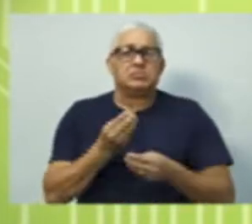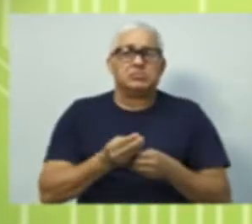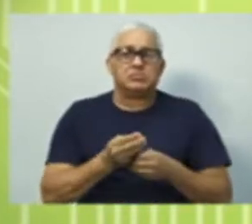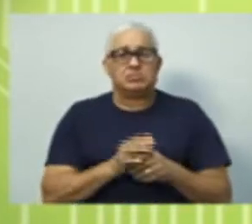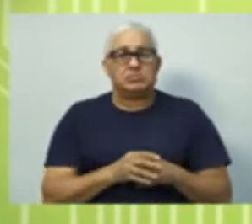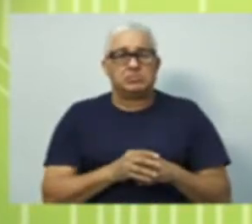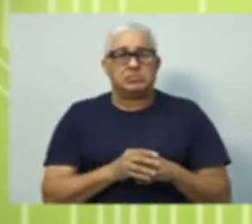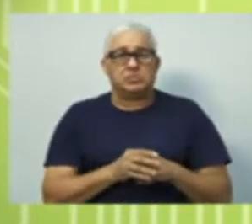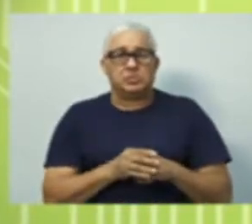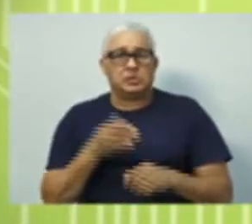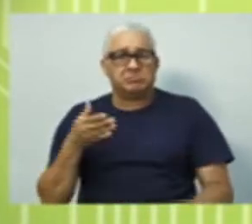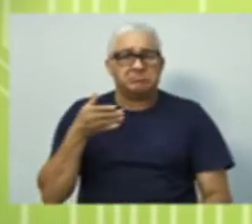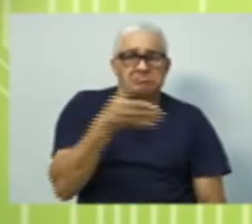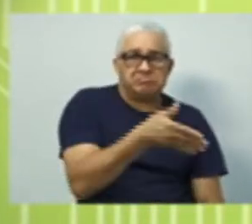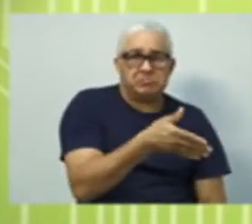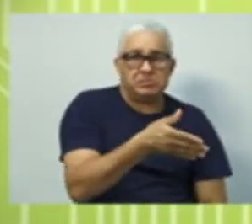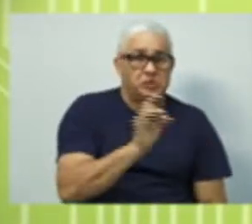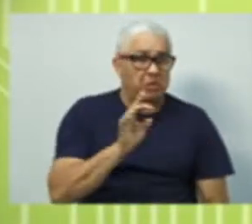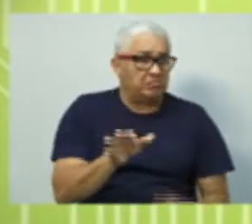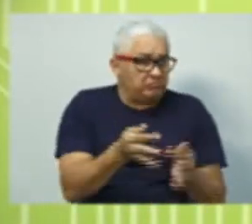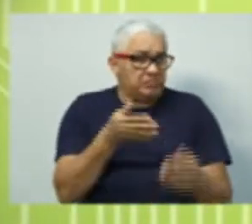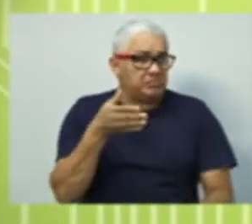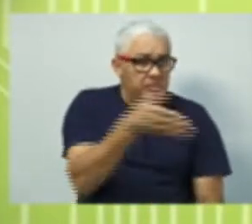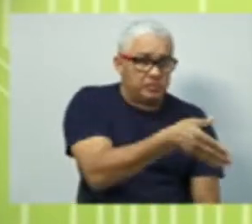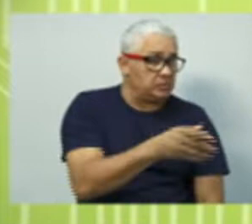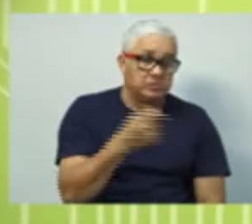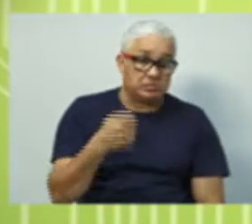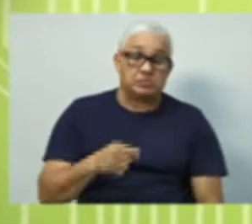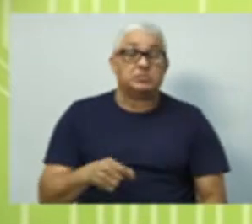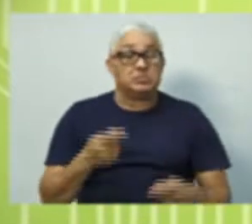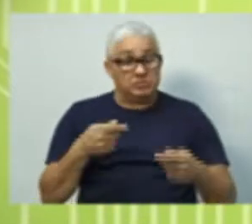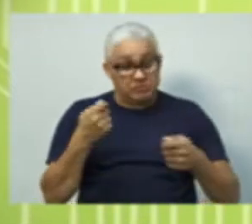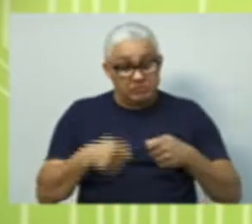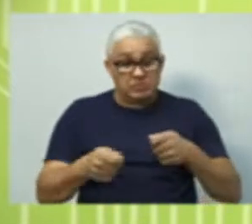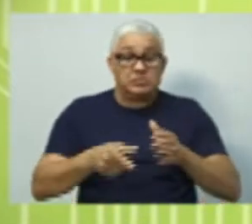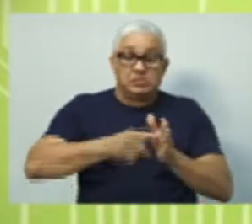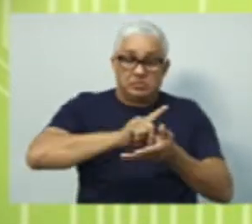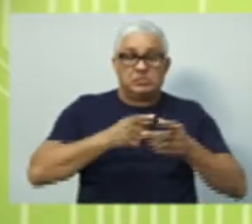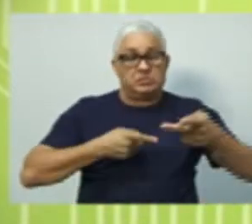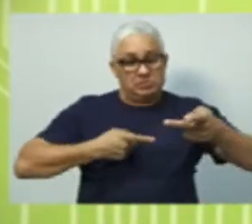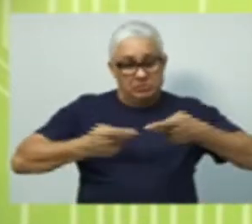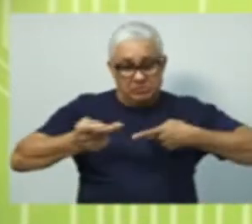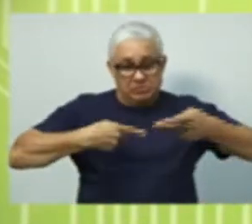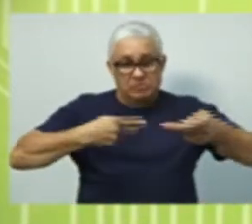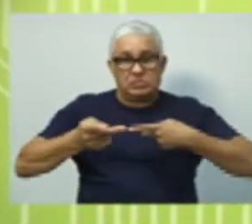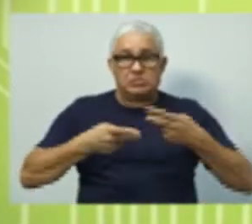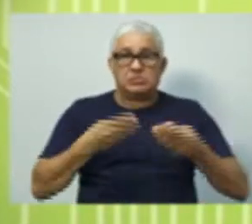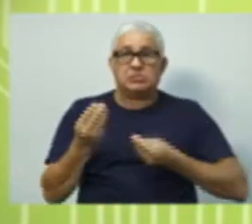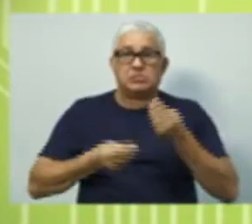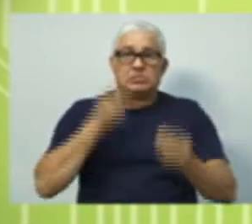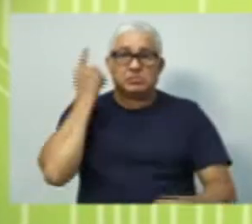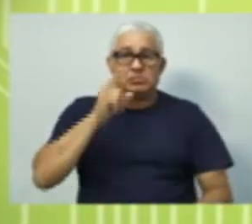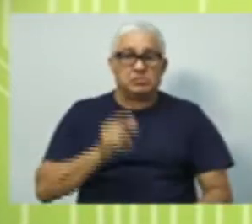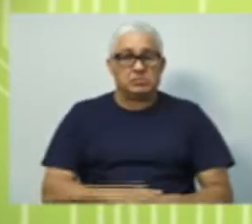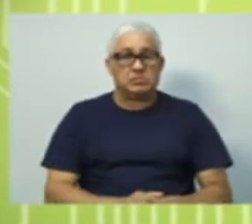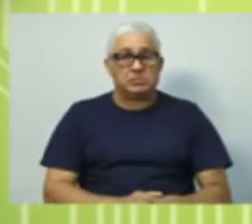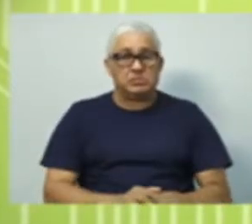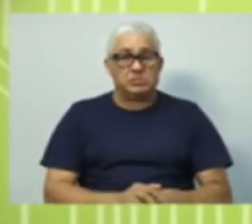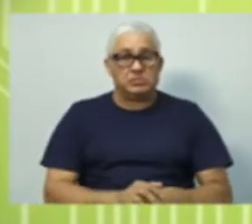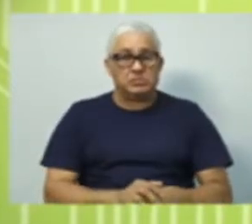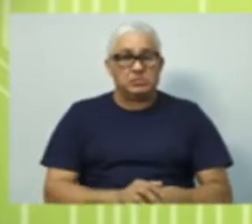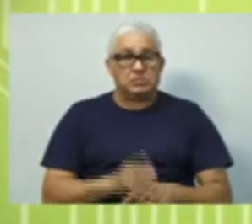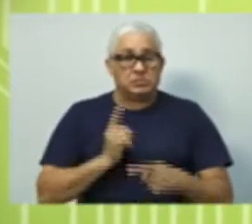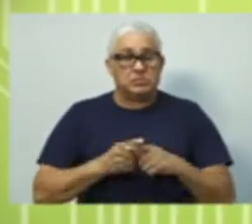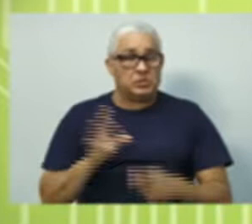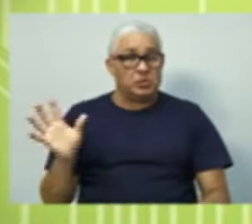essa faculdade? Vai chegar simplesmente e entra? Não. Ele tem que fazer um planejamento. Como eu vou conseguir esse acesso? O custo é muito